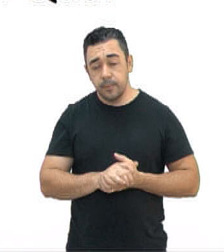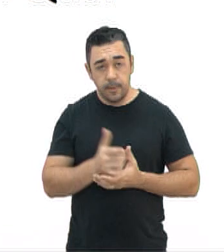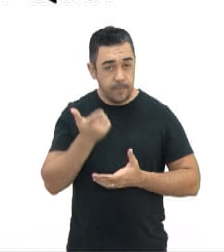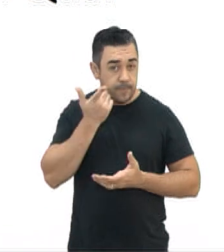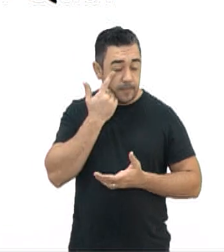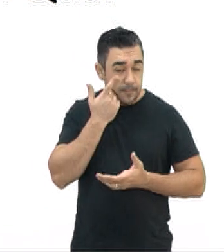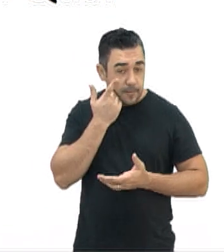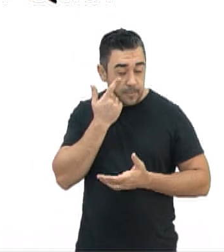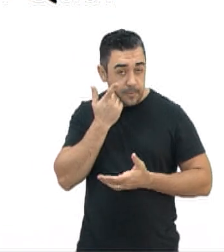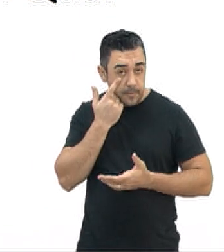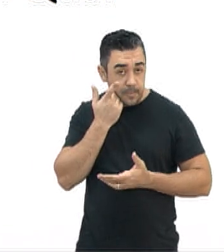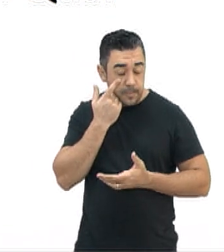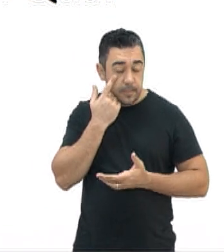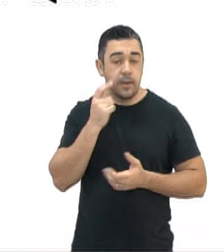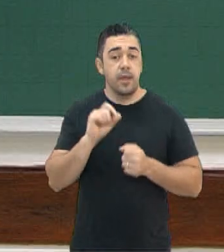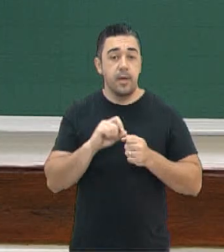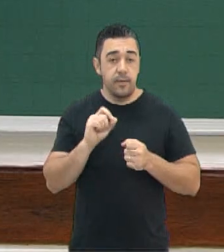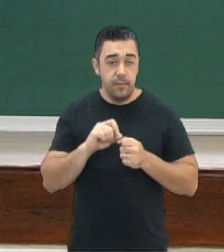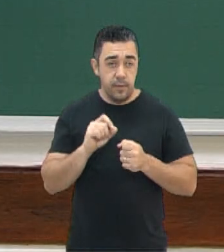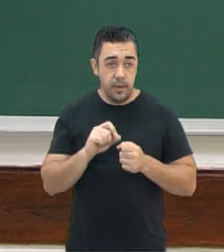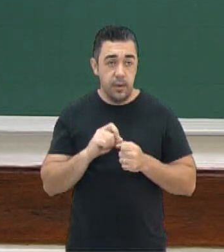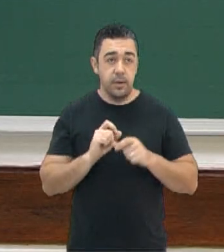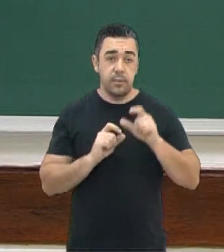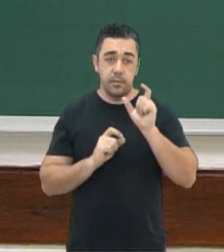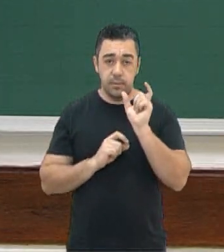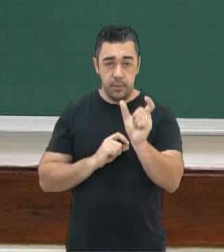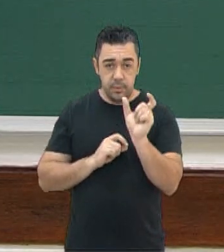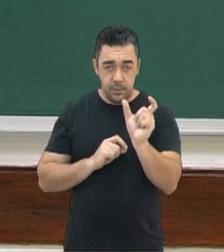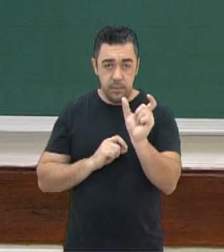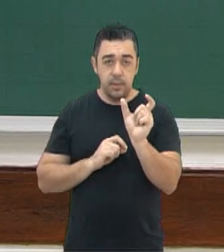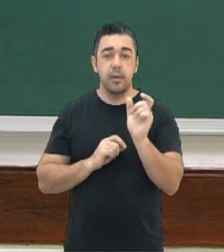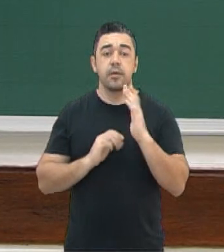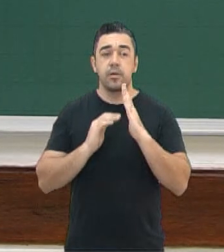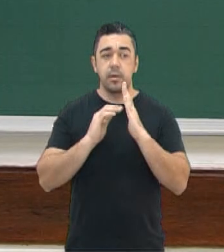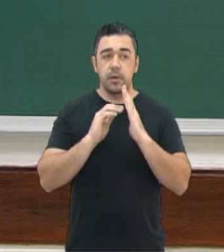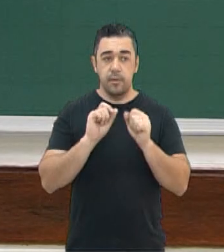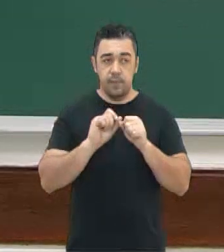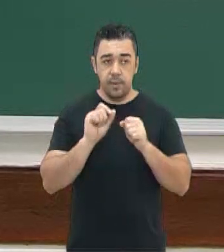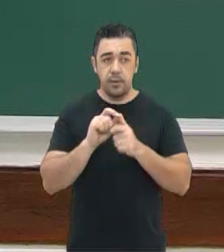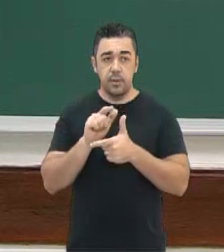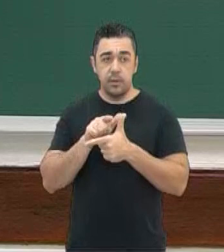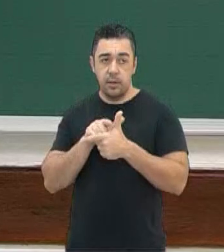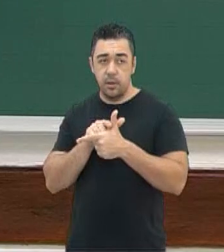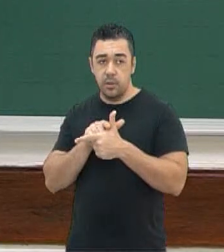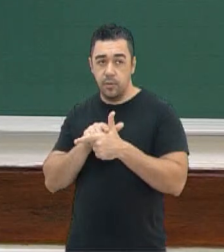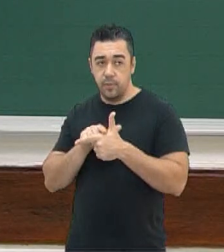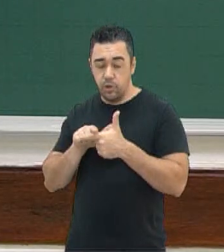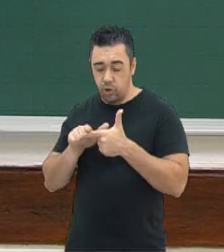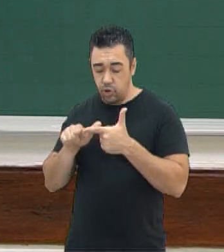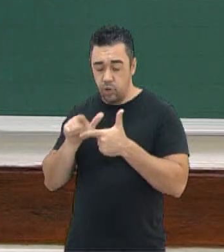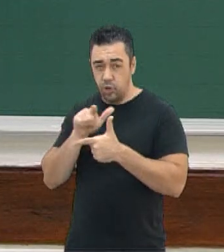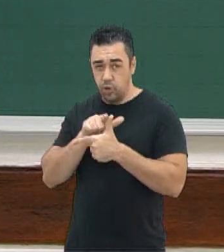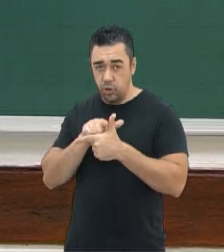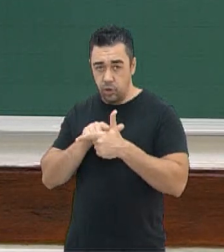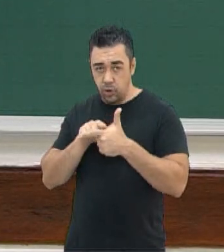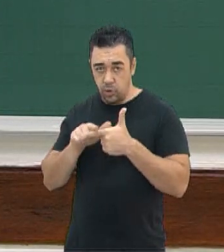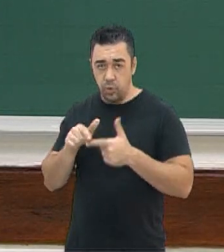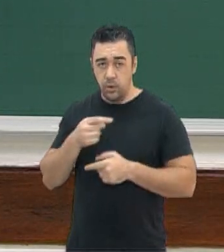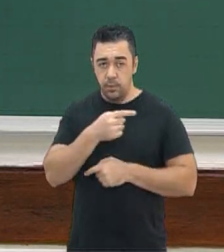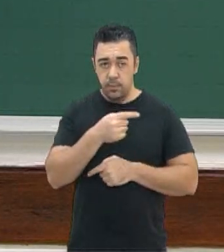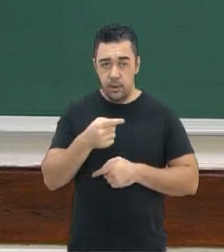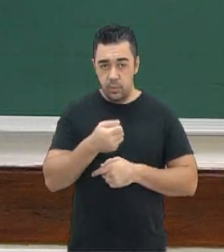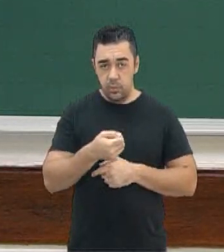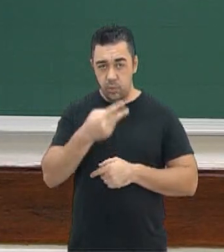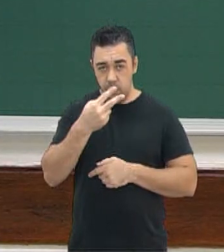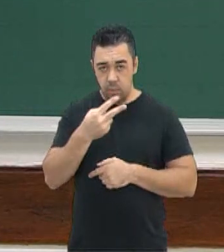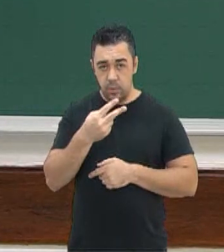vejam bem, ela fez o quê? Pegou esse monômio, né? E o que ela fez? Ela dividiu pelo menos 12.